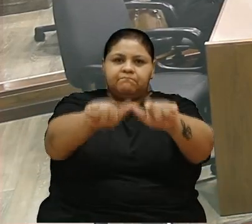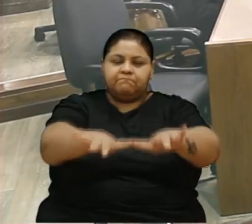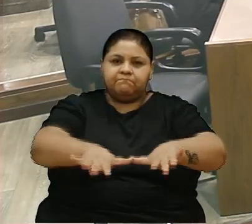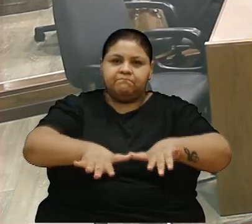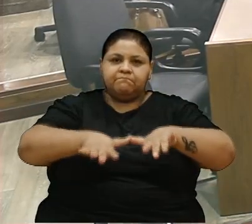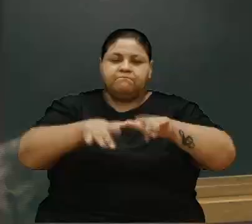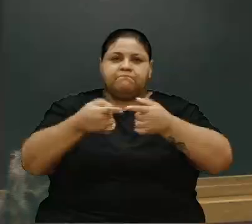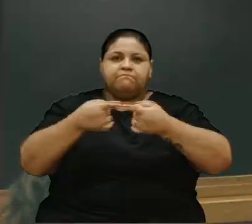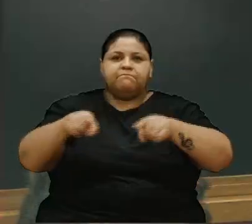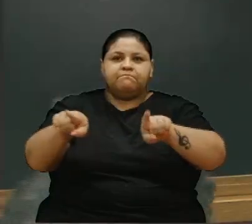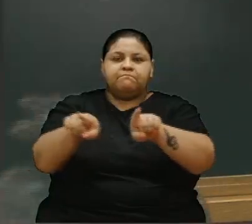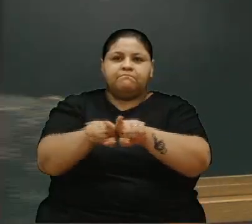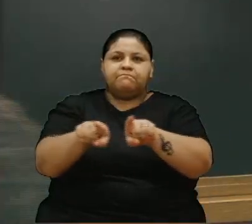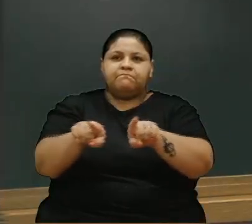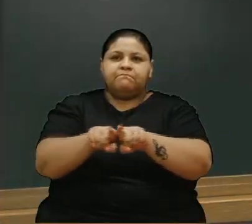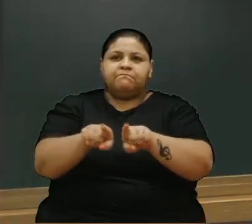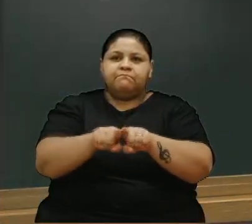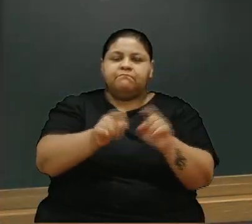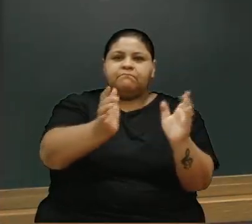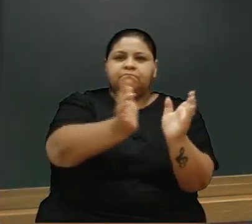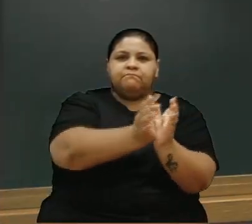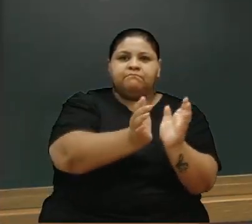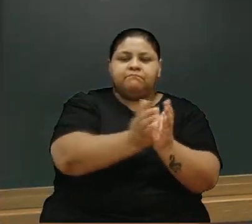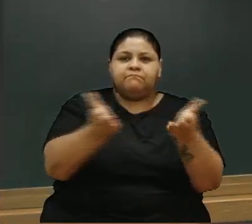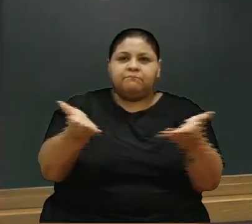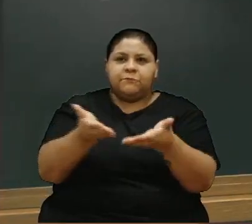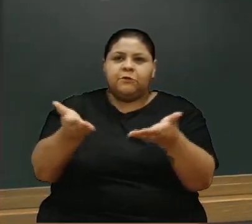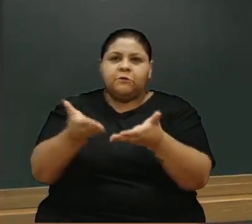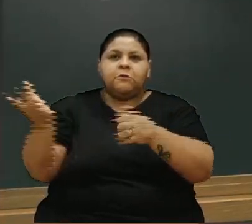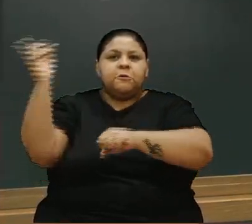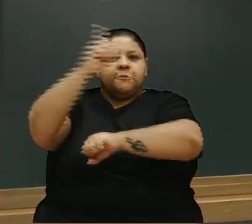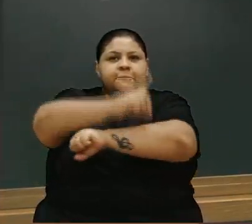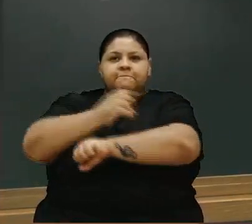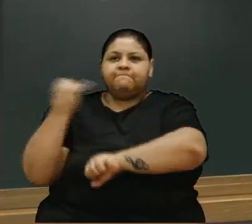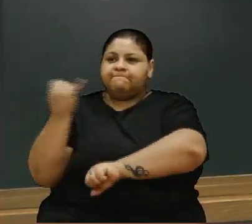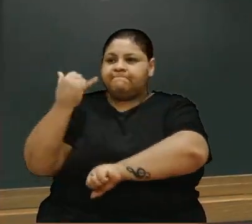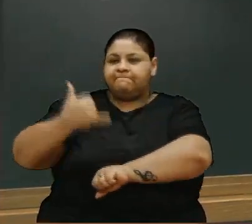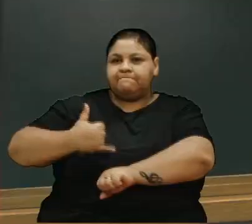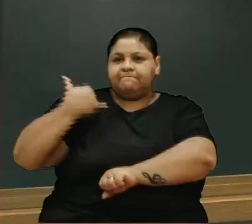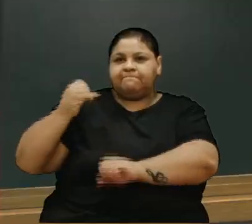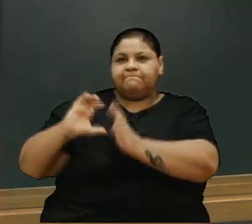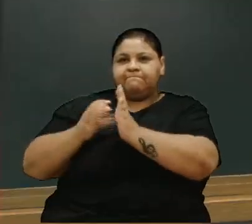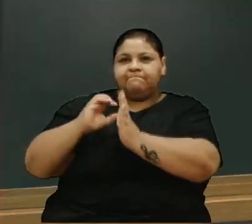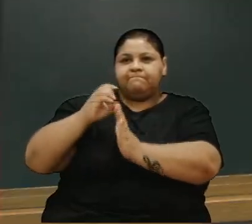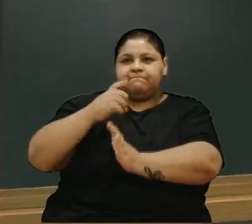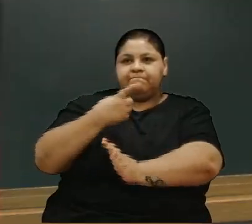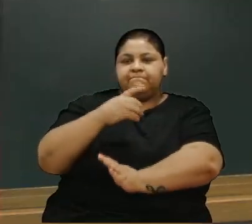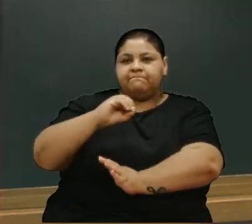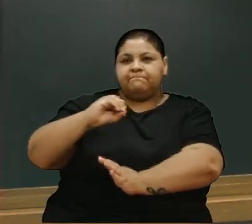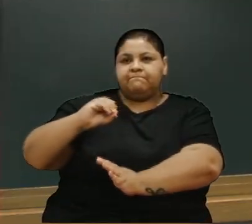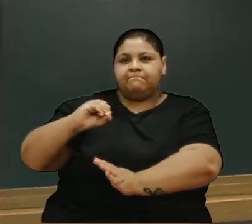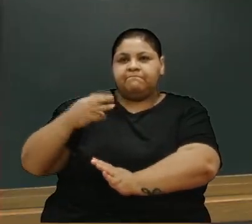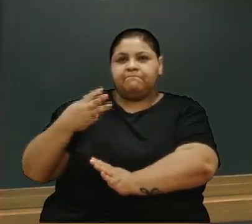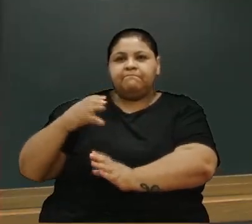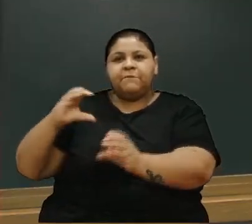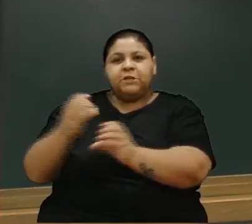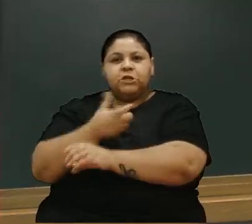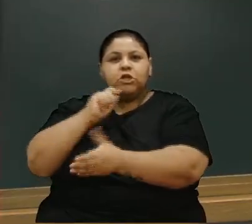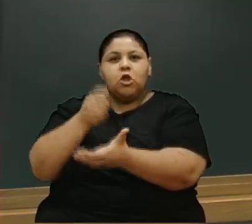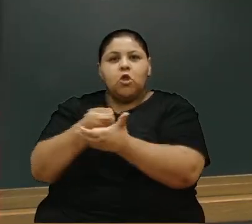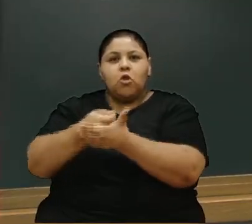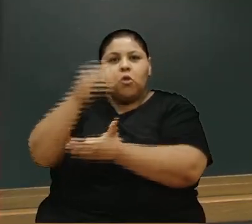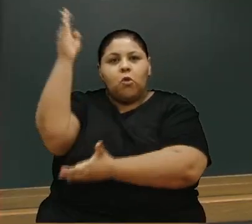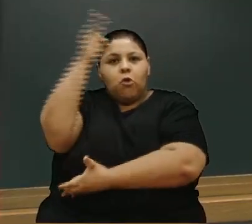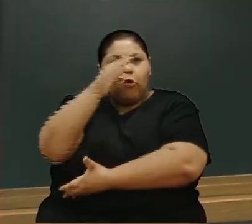meus cumprimentos especial aos meus camaradas. Hoje é um dia importante, o dia de aniversário do meu partido, são 103 anos de luta pelo Brasil, presidente, de